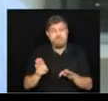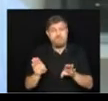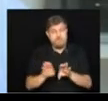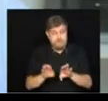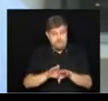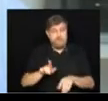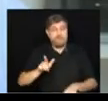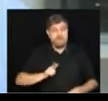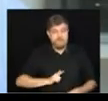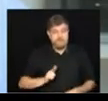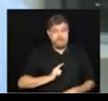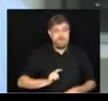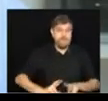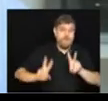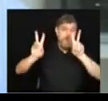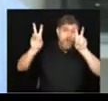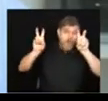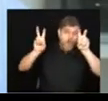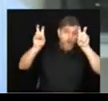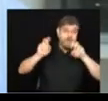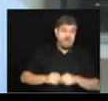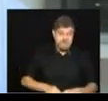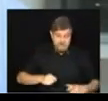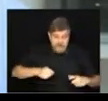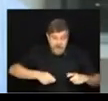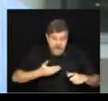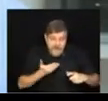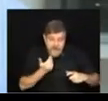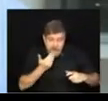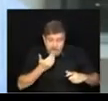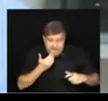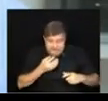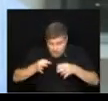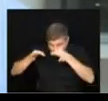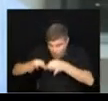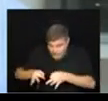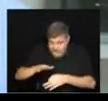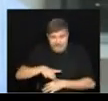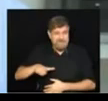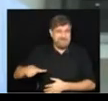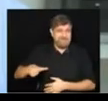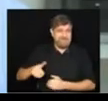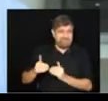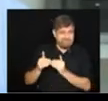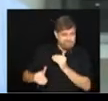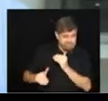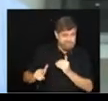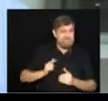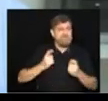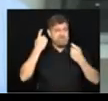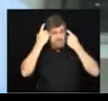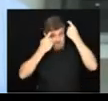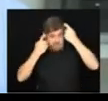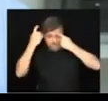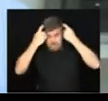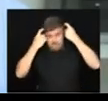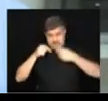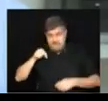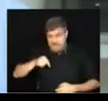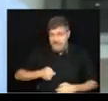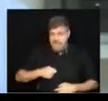uma questão relacionada à nutrição adequada das crianças. Então, preocupa muito a